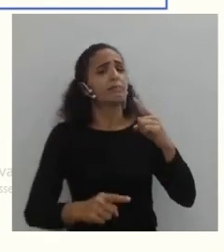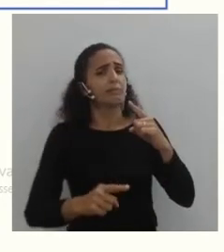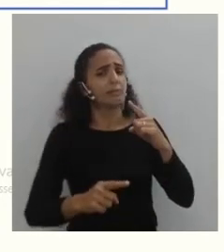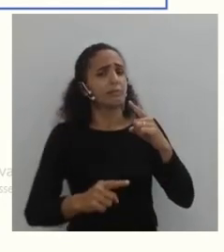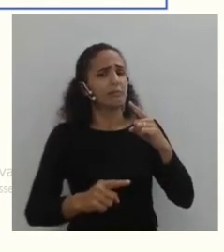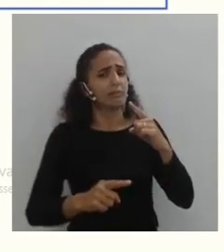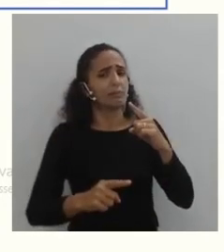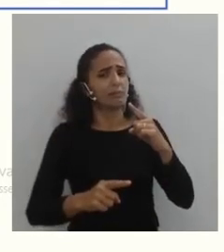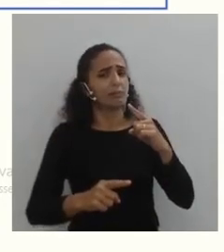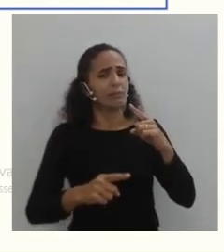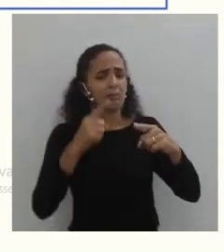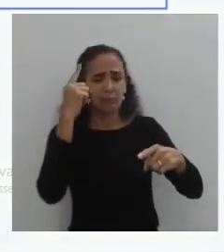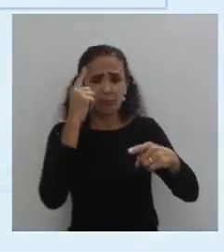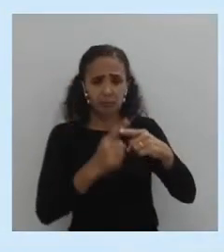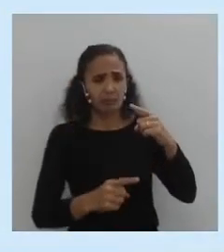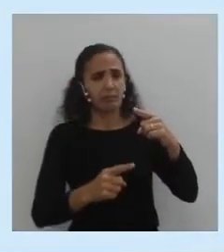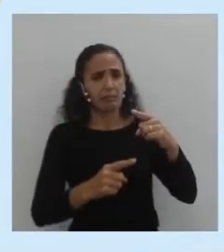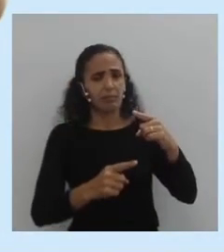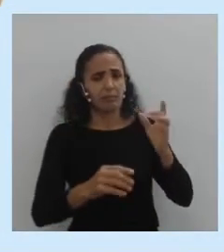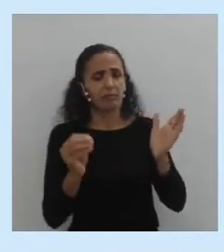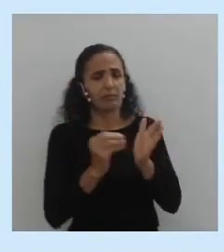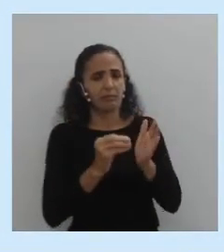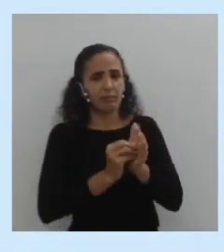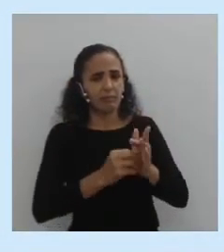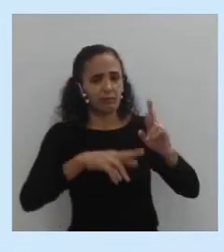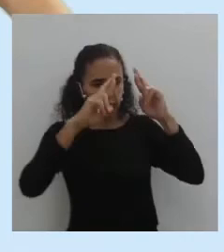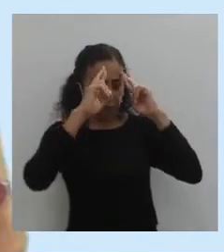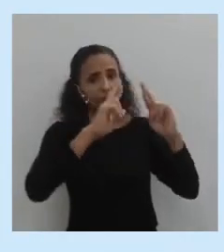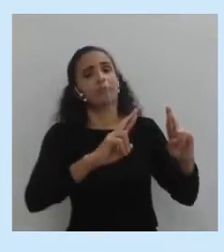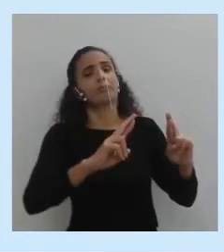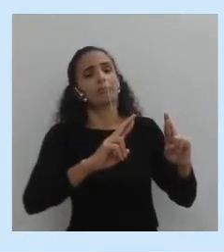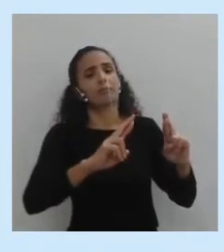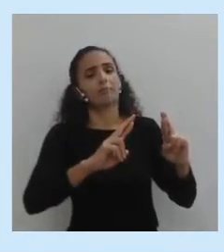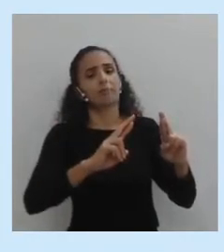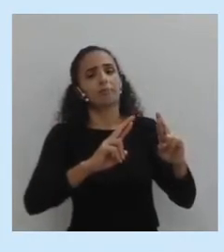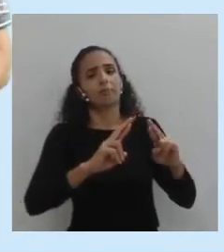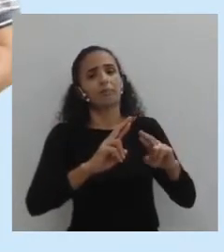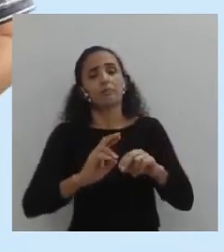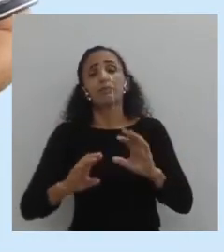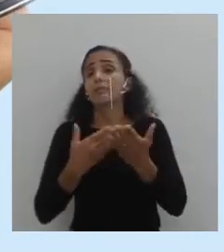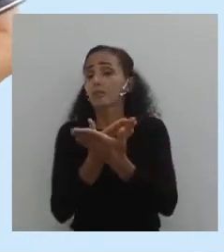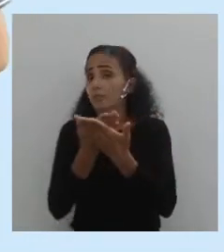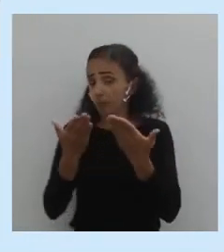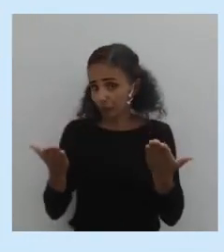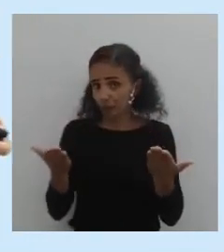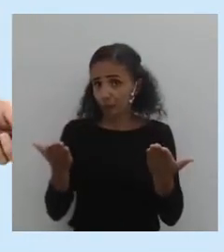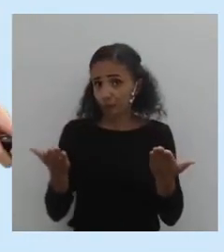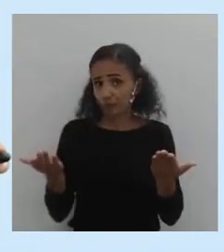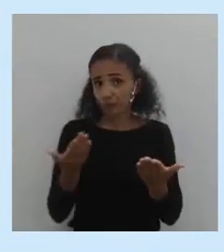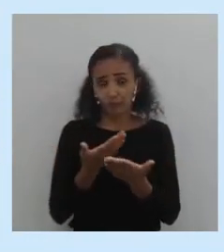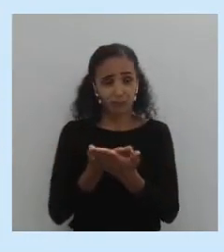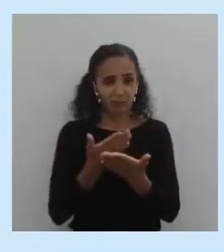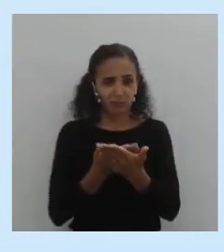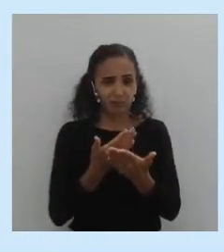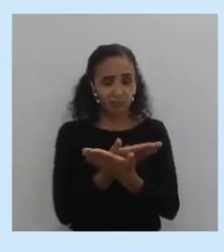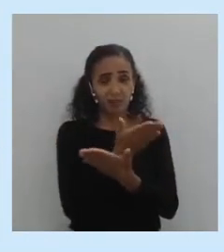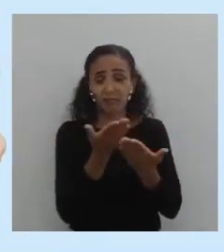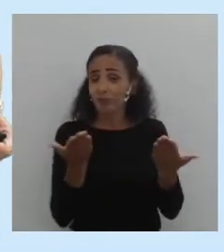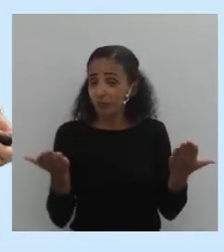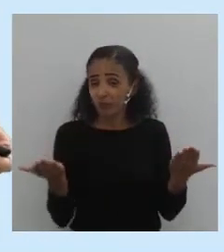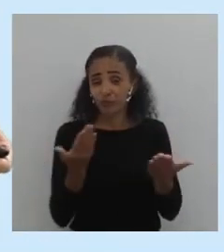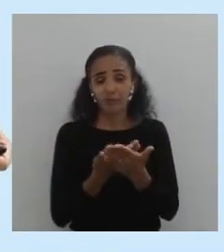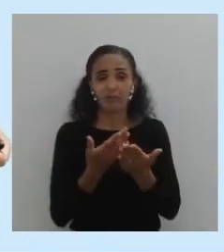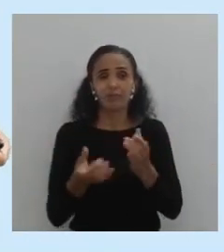subvenciar qualquer religião. Então, isso aí seria a questão do Estado laico. Então, minha gente, por hoje é